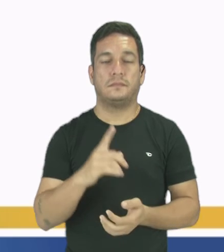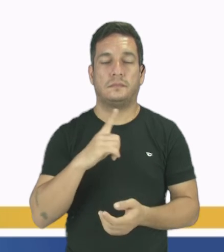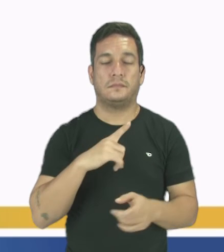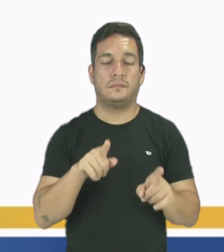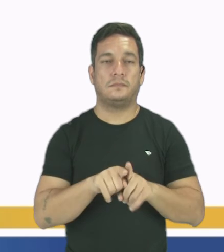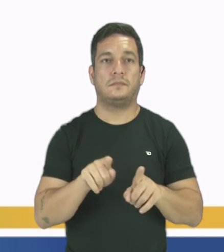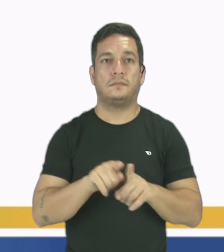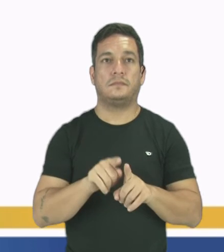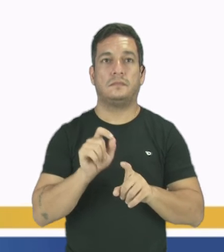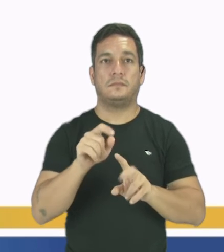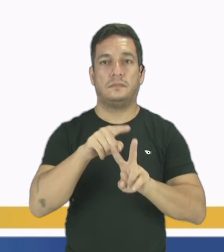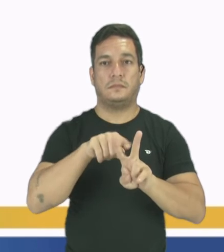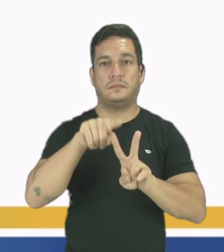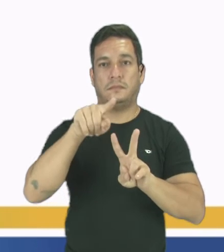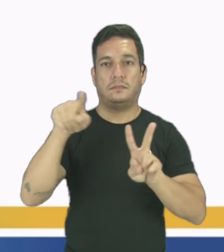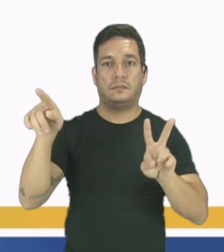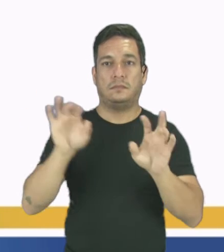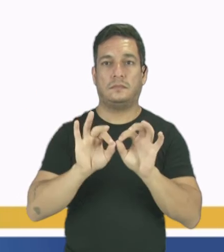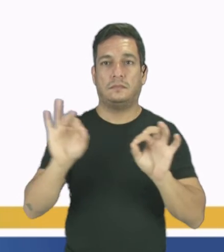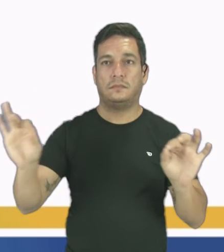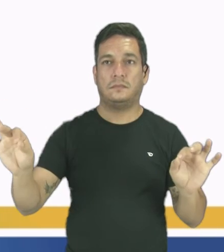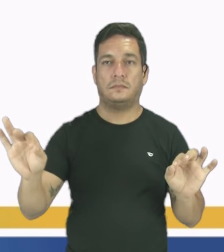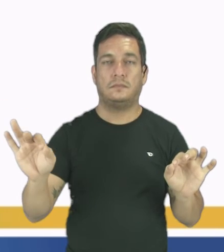temos também a distância